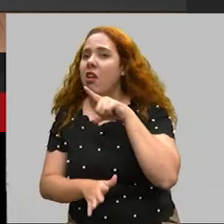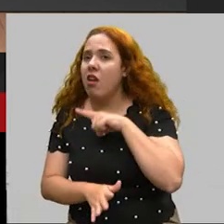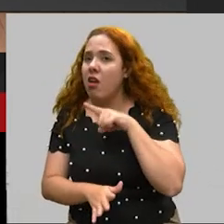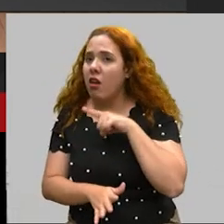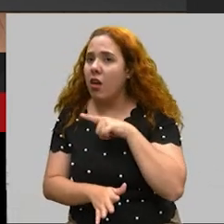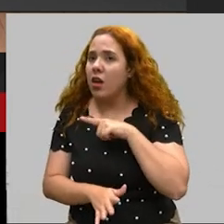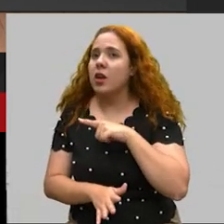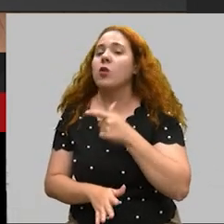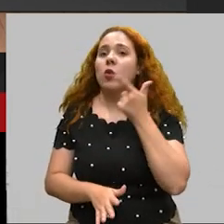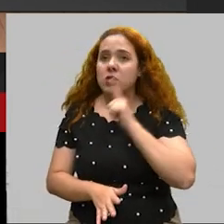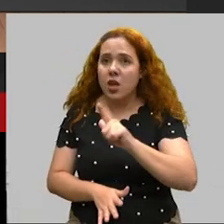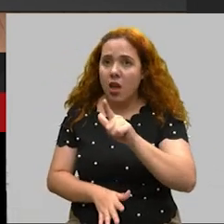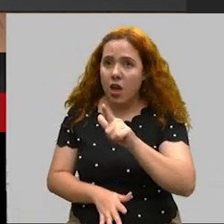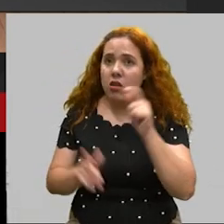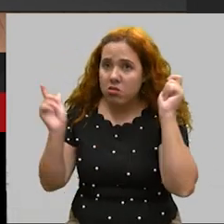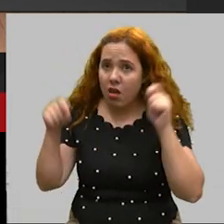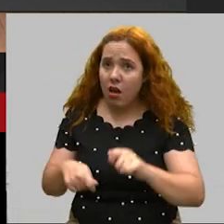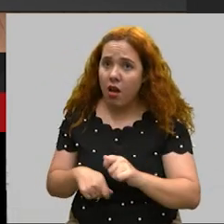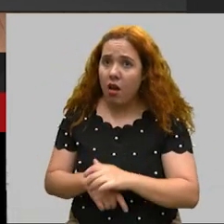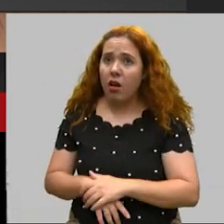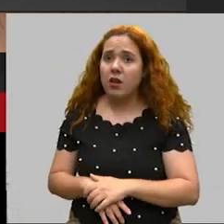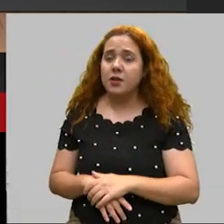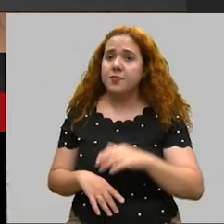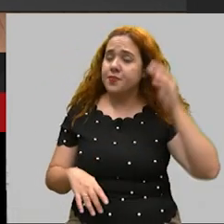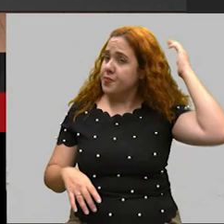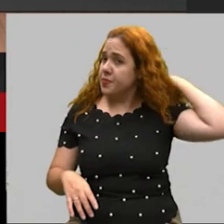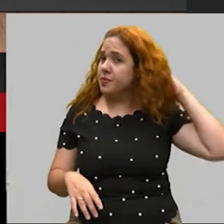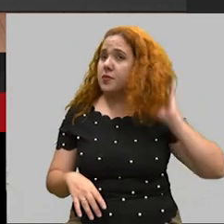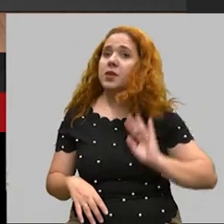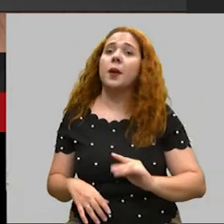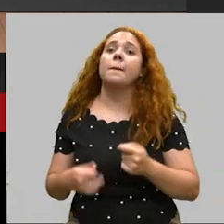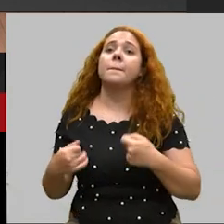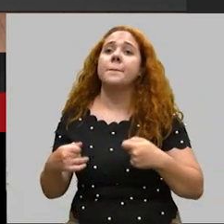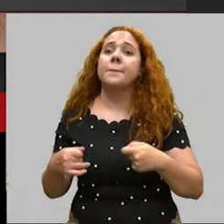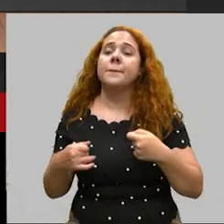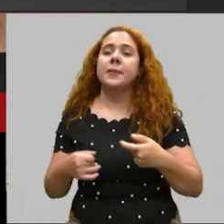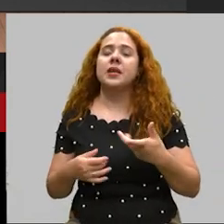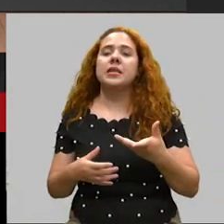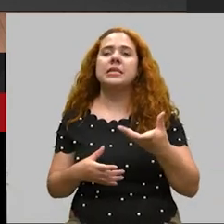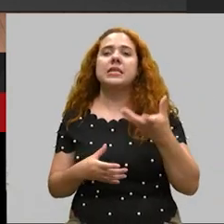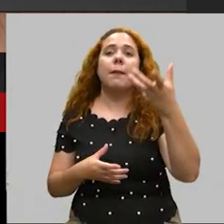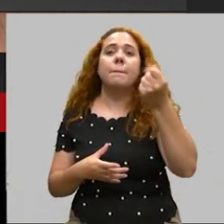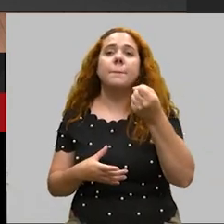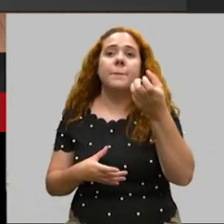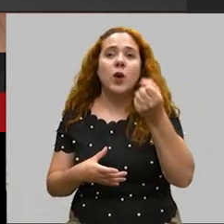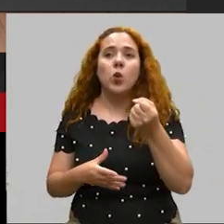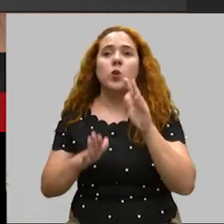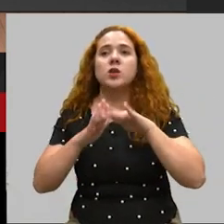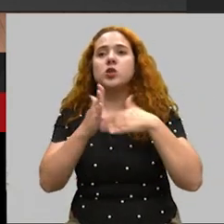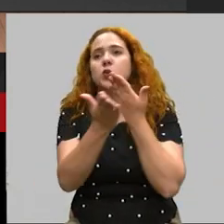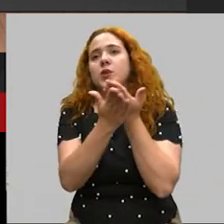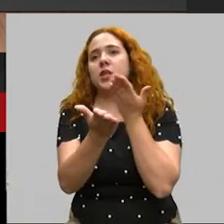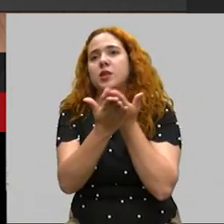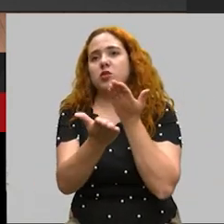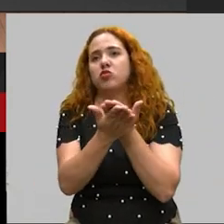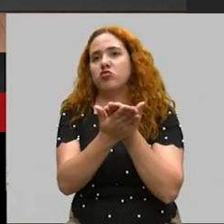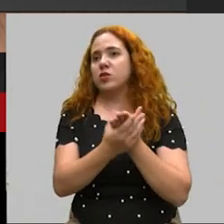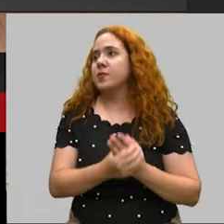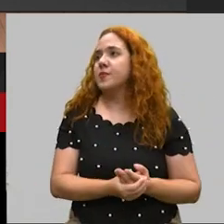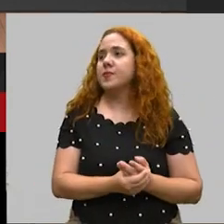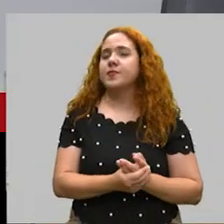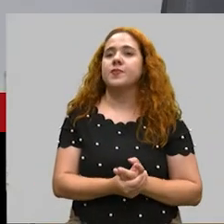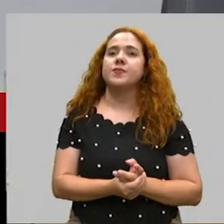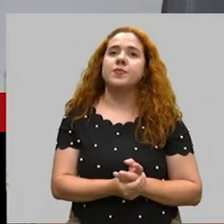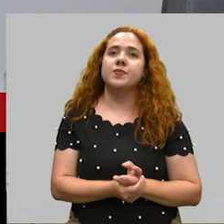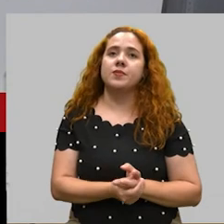sua vaga da mesma forma tem que ter bolsa Estudante tem que ter gente Ah como